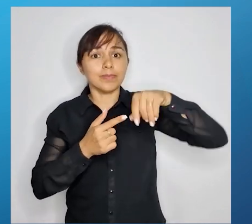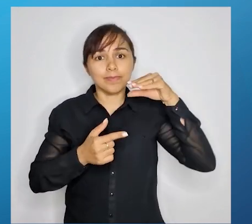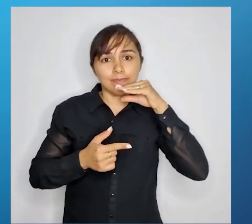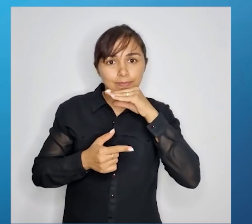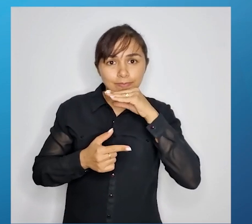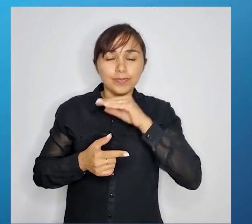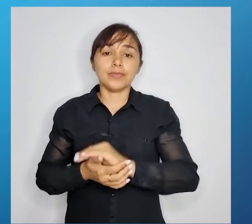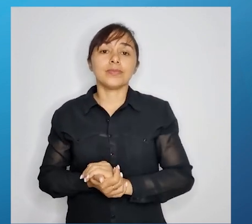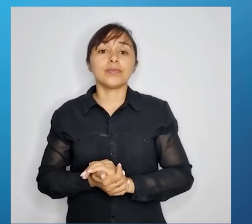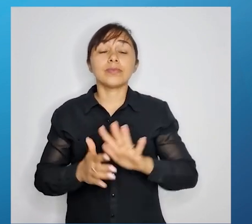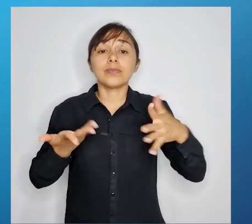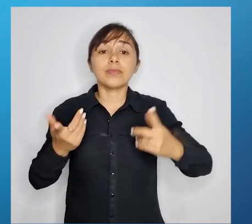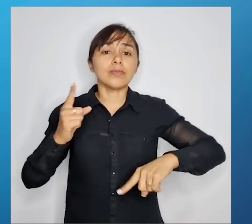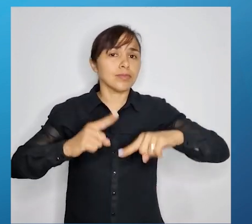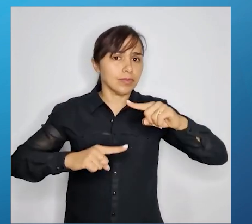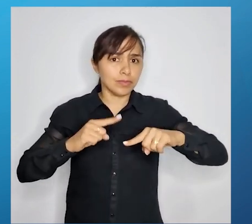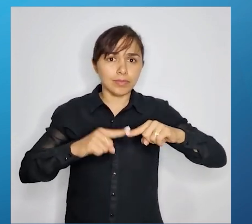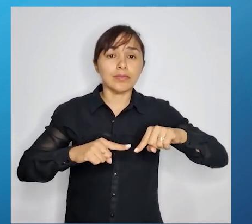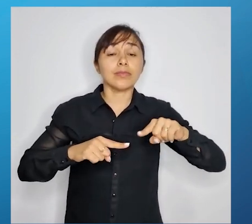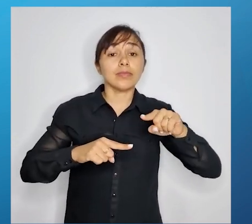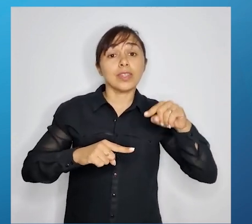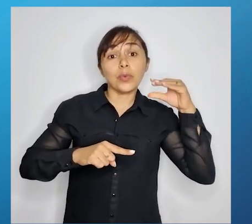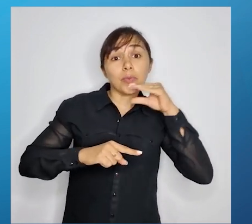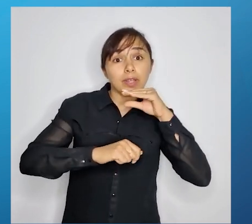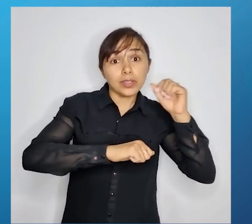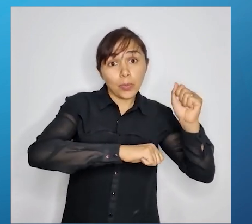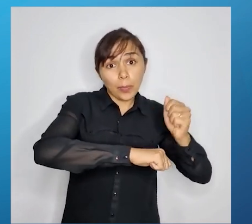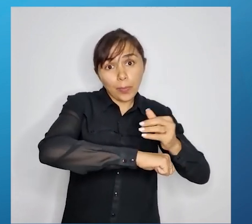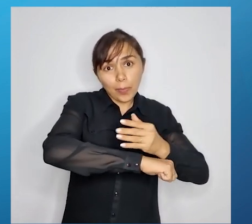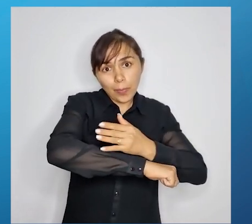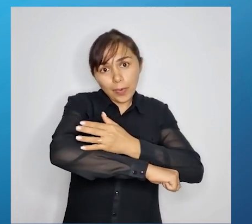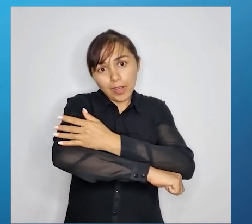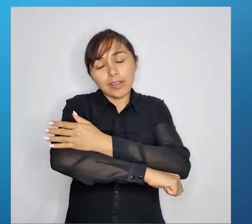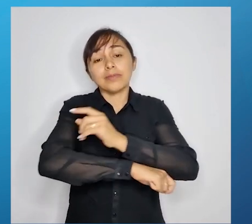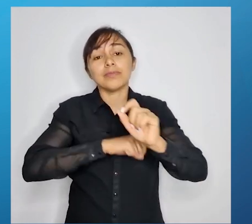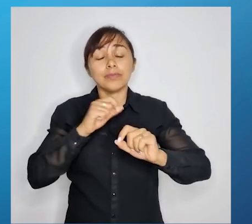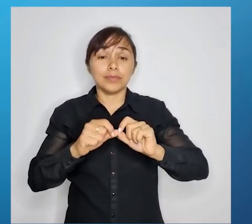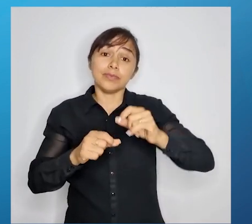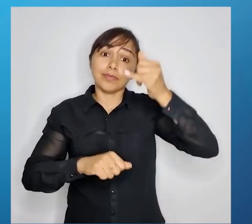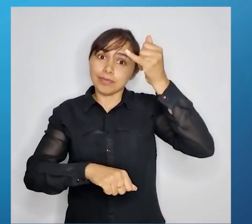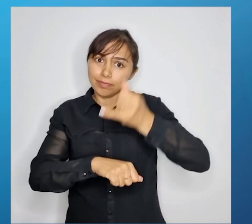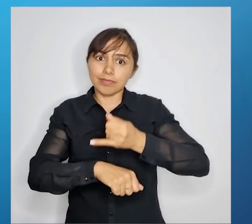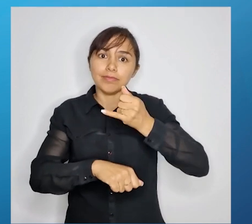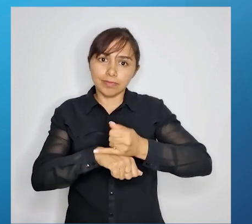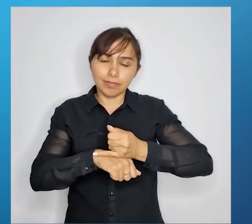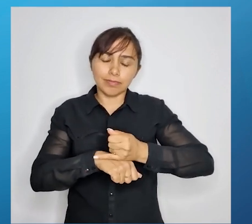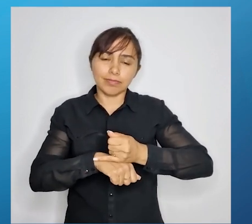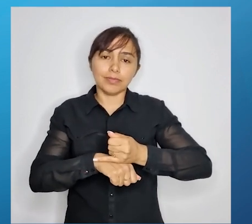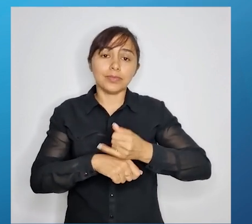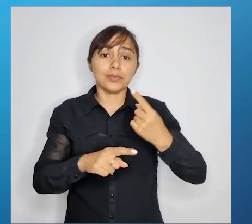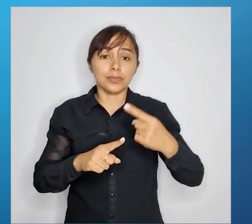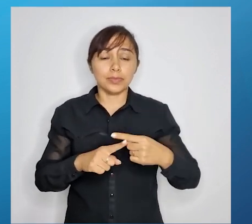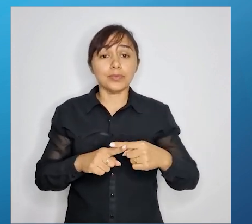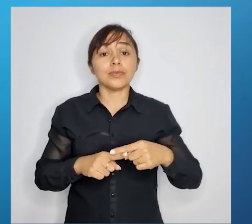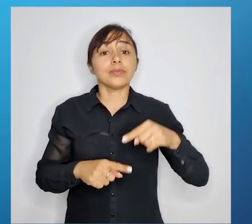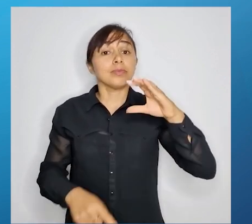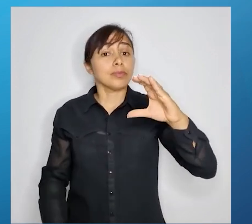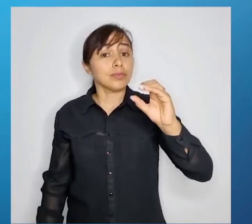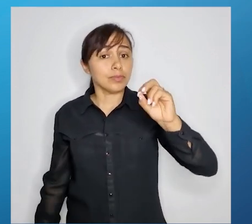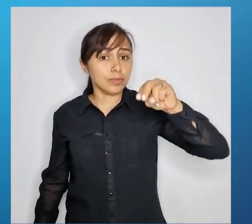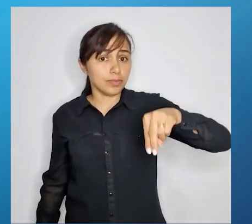Quais são os materiais condutores? Os maiores condutores térmicos são os metais. Condutores, por definição, são